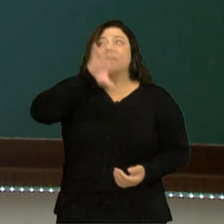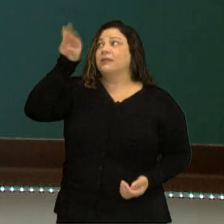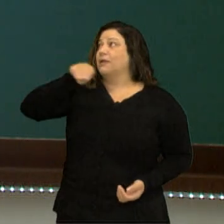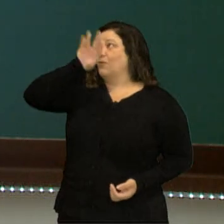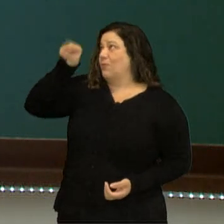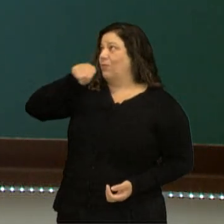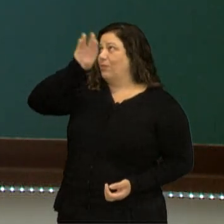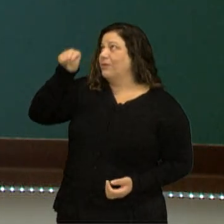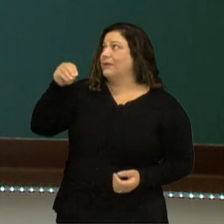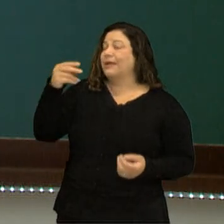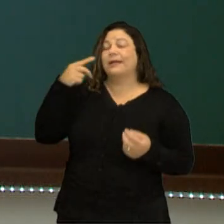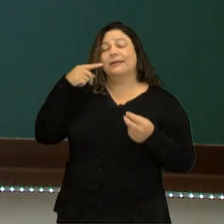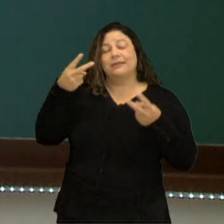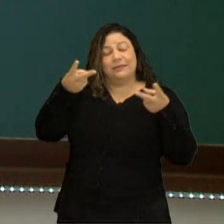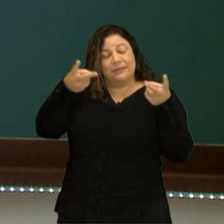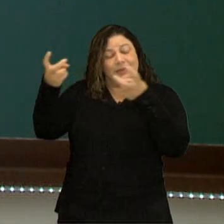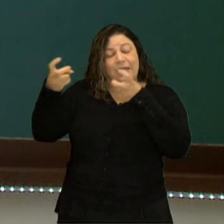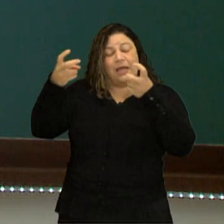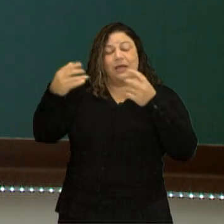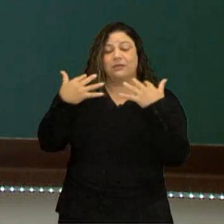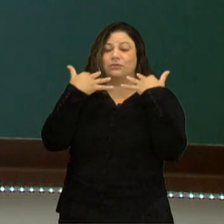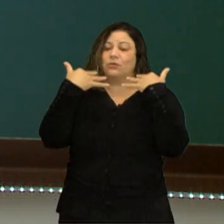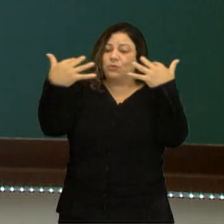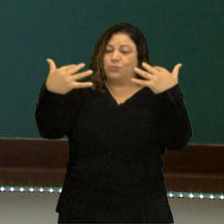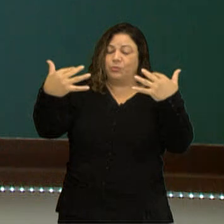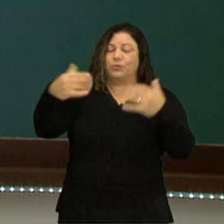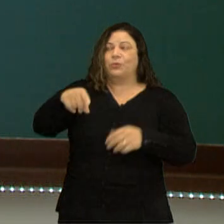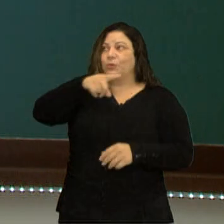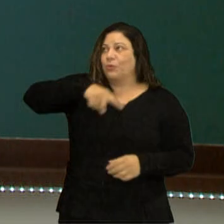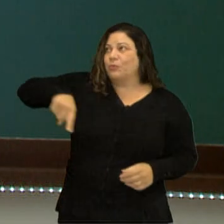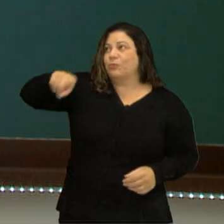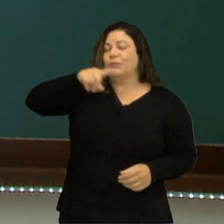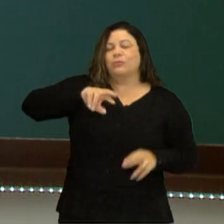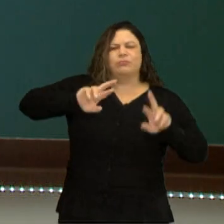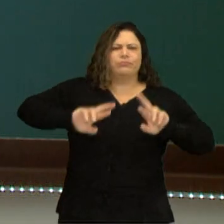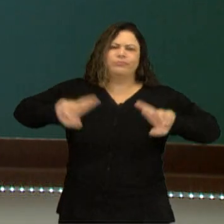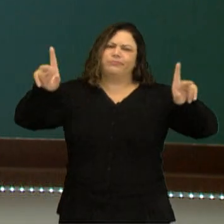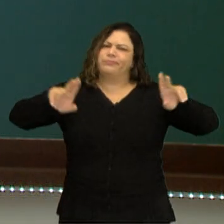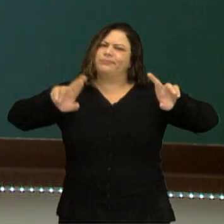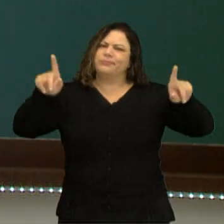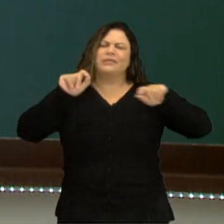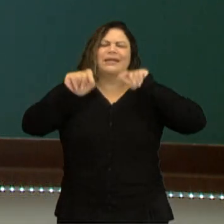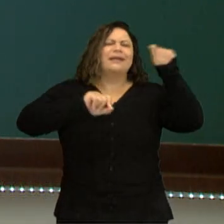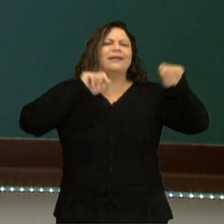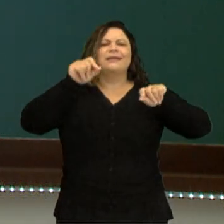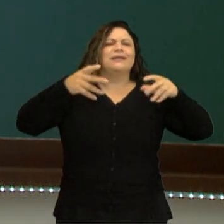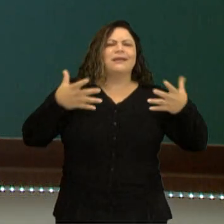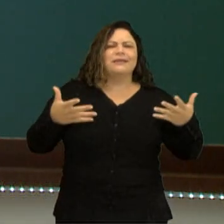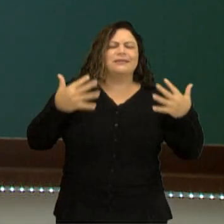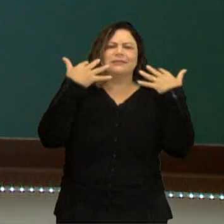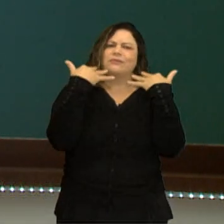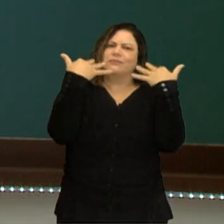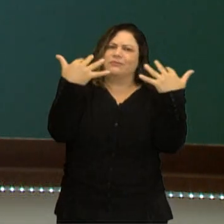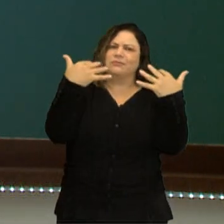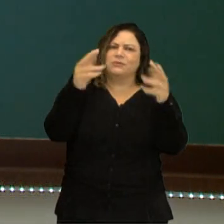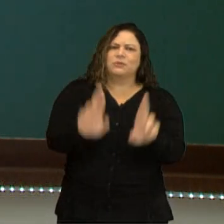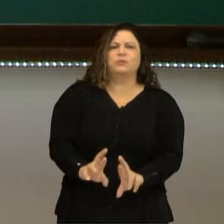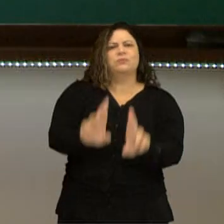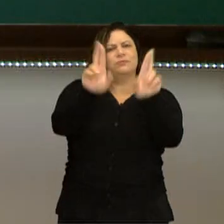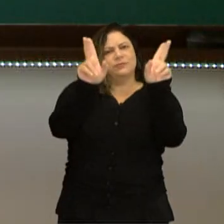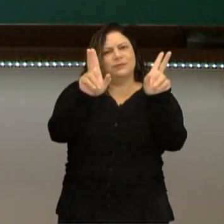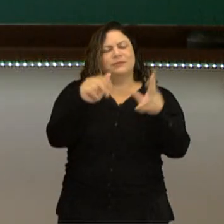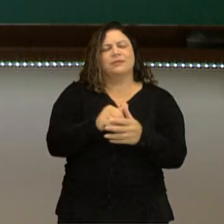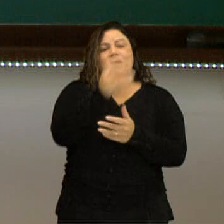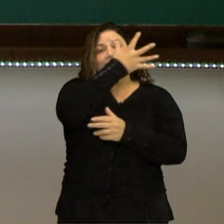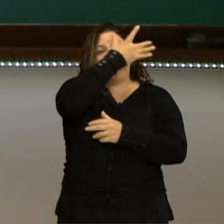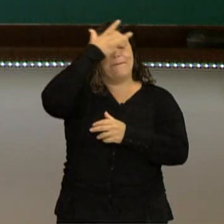oralidade, quando formos falar em públicos com interlocutores diferentes. Quem são esses interlocutores diferentes? São